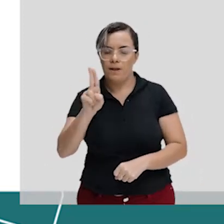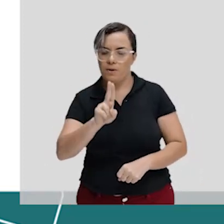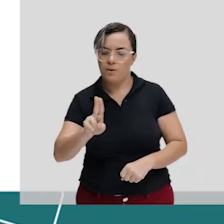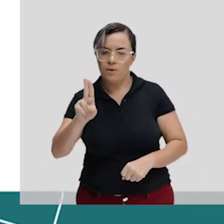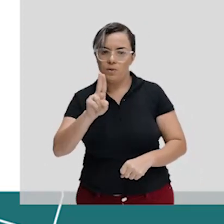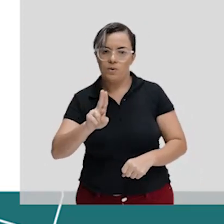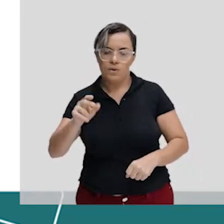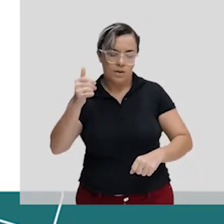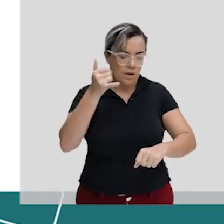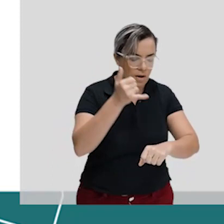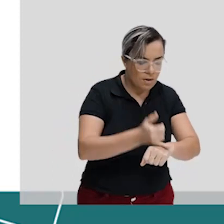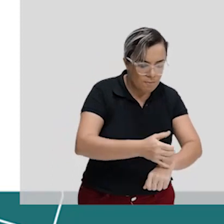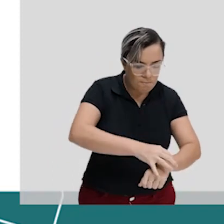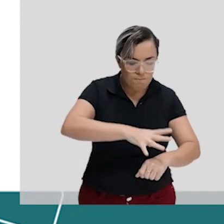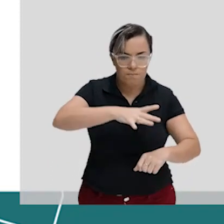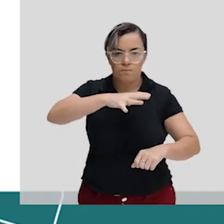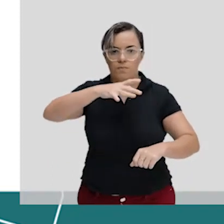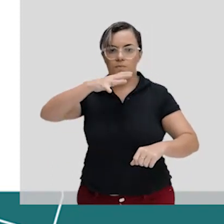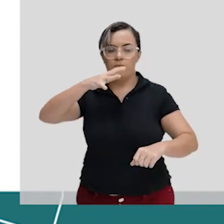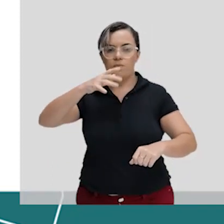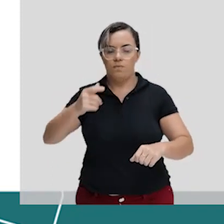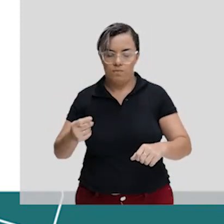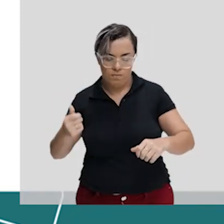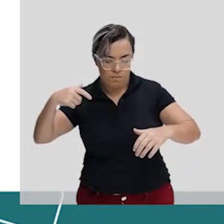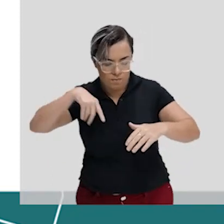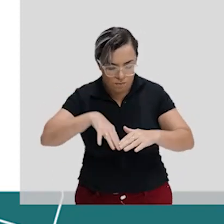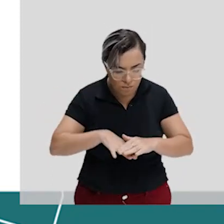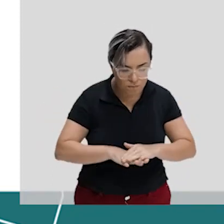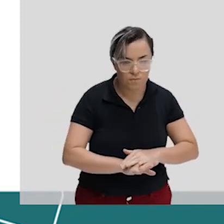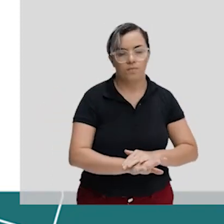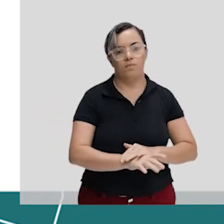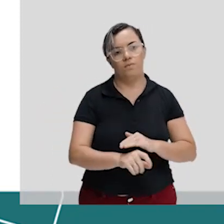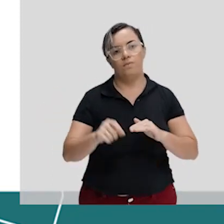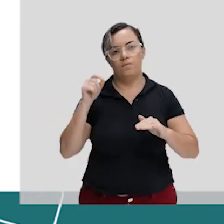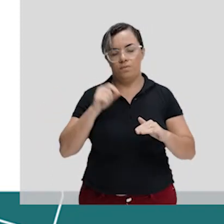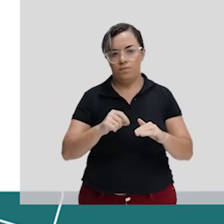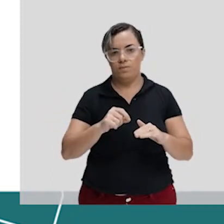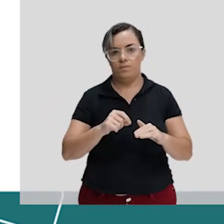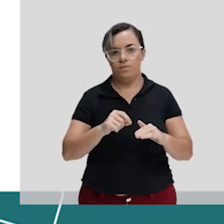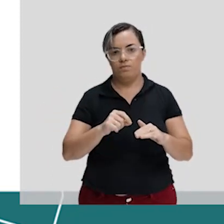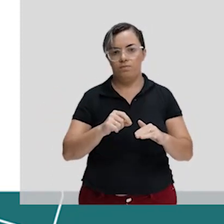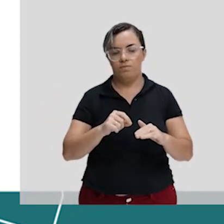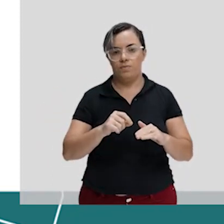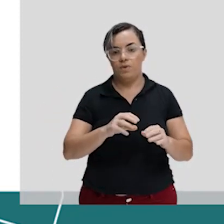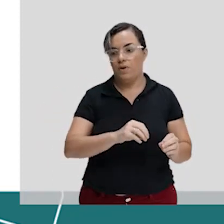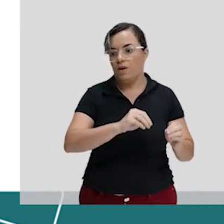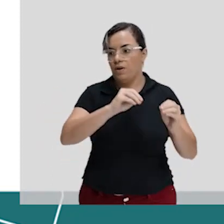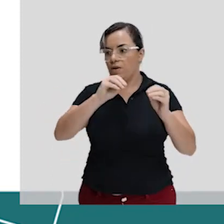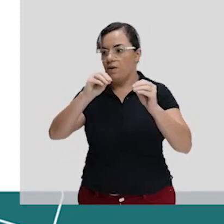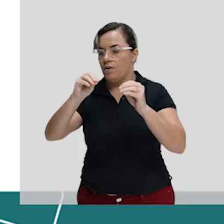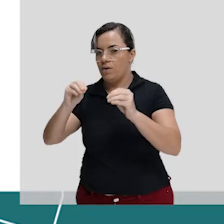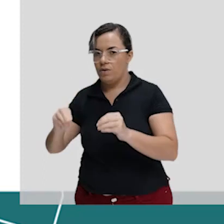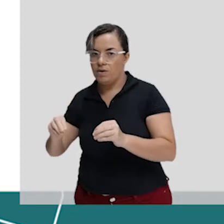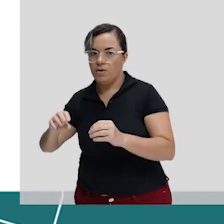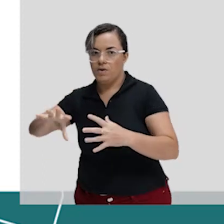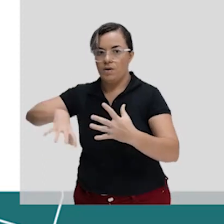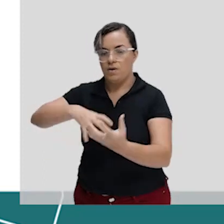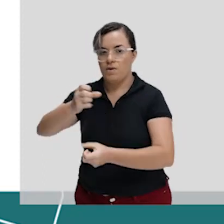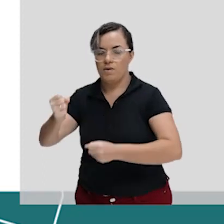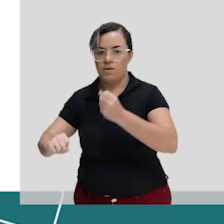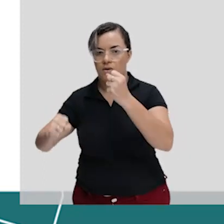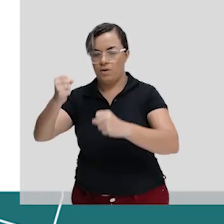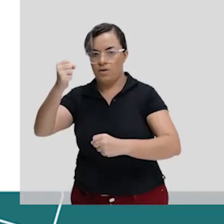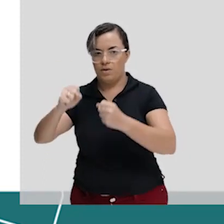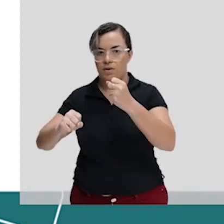pegar esses metais que ela entesoura, que ela está guardando, e vai investir. Investe na produção de